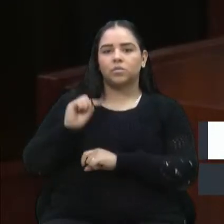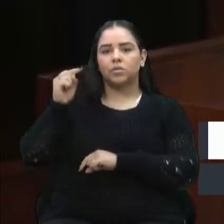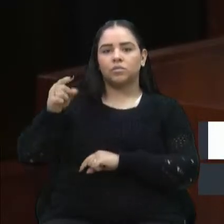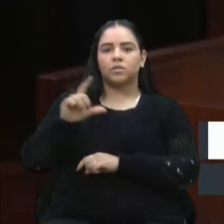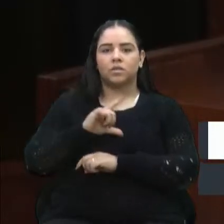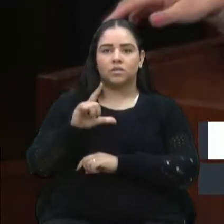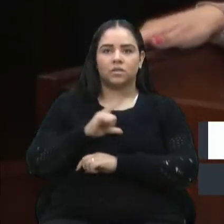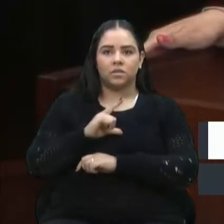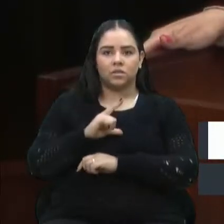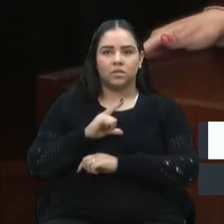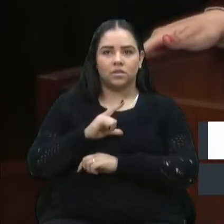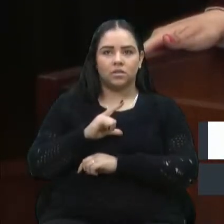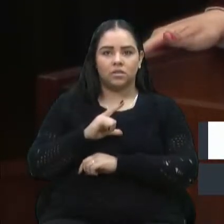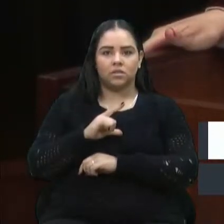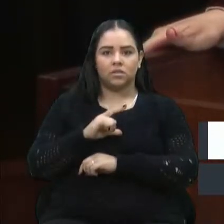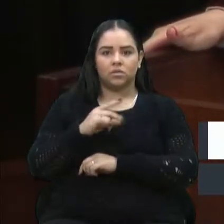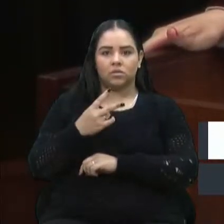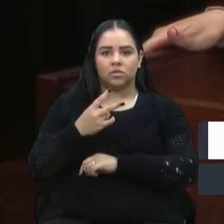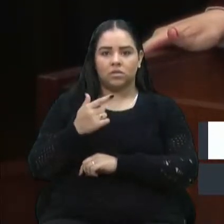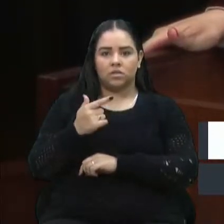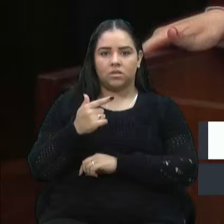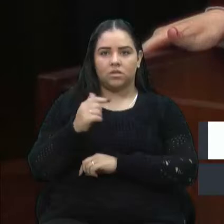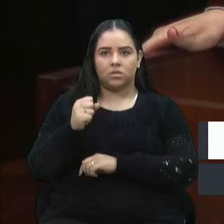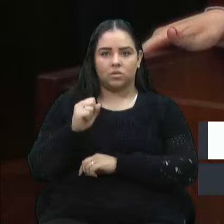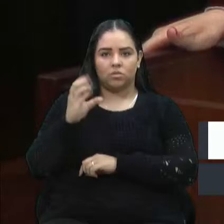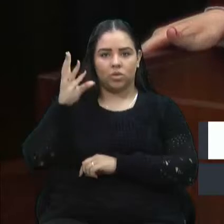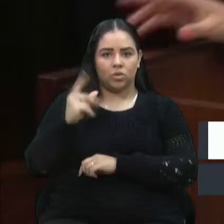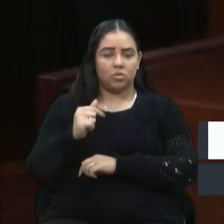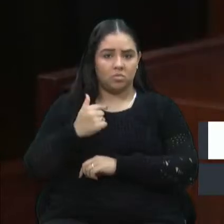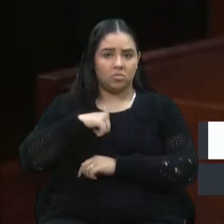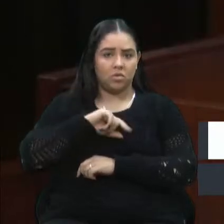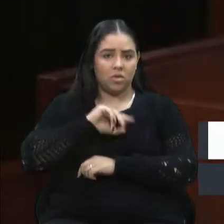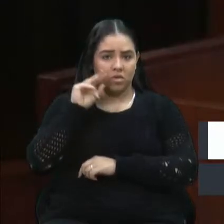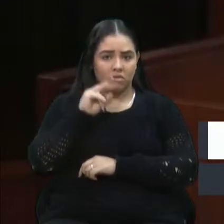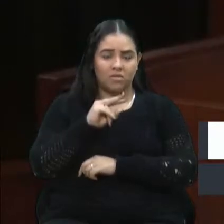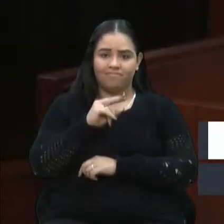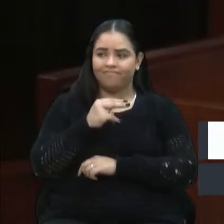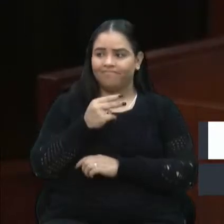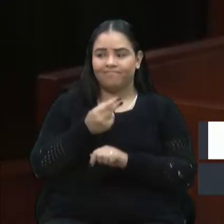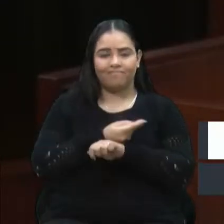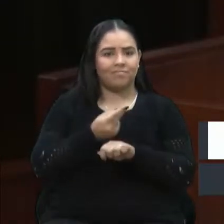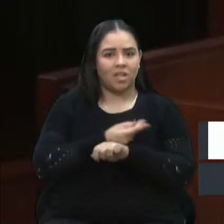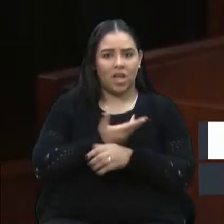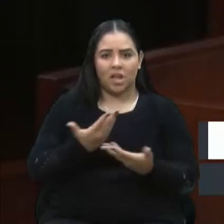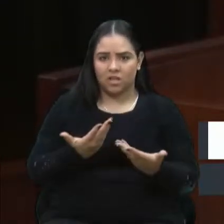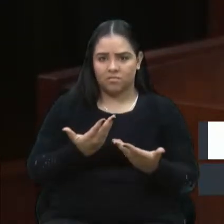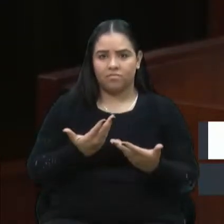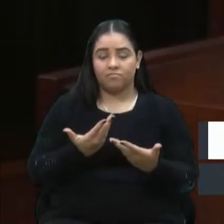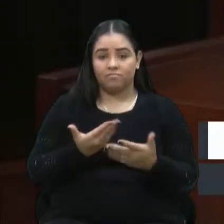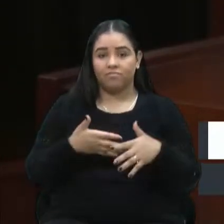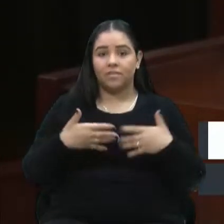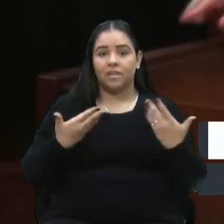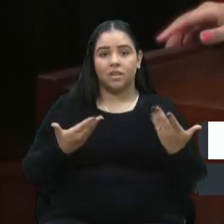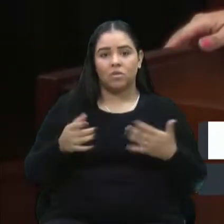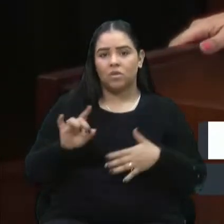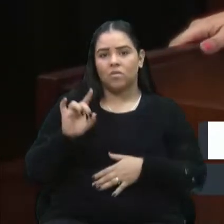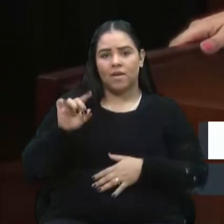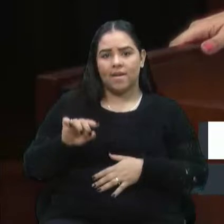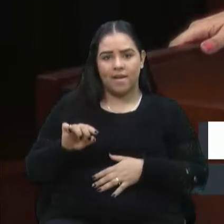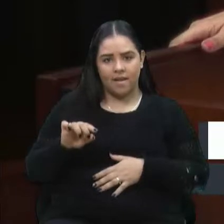previsto um déficit de 278 milhões, a gente já pode ver que a conta não está fechando, né? Então, não é